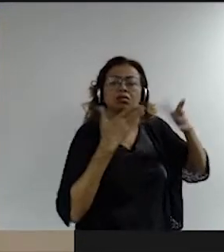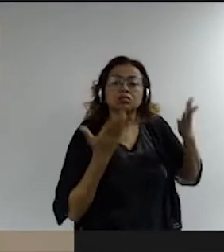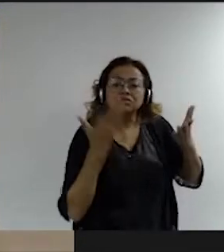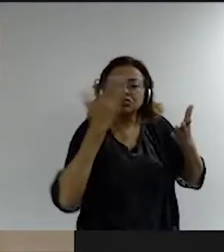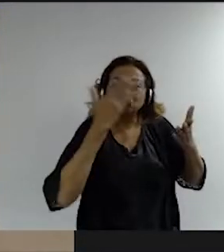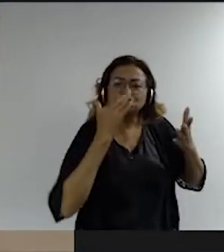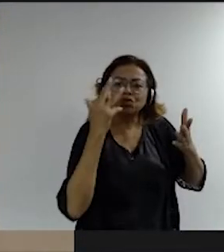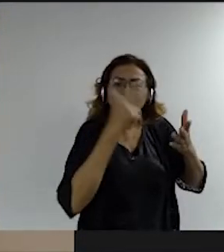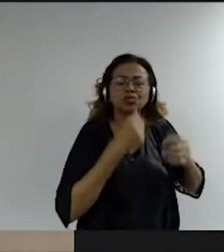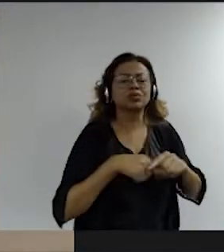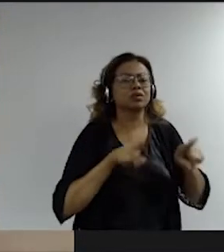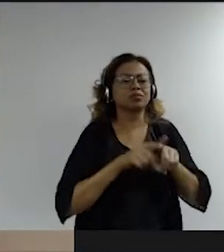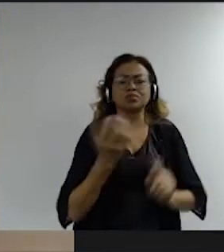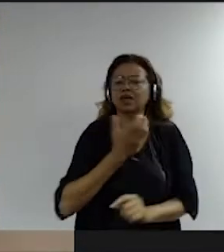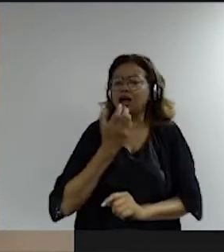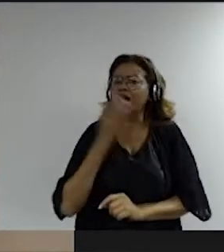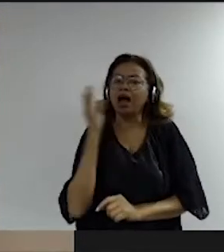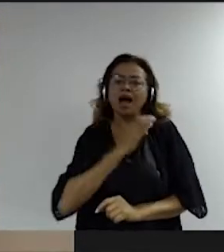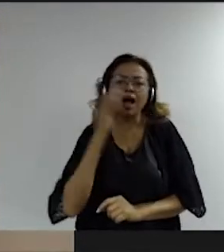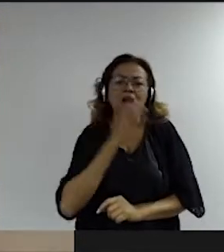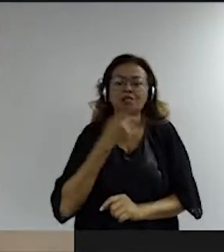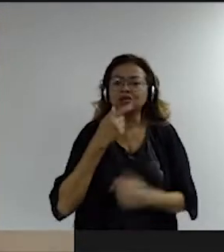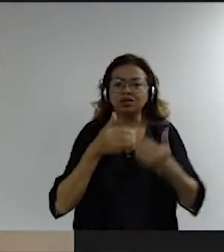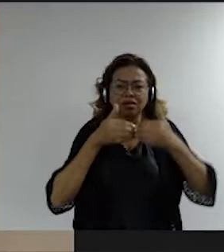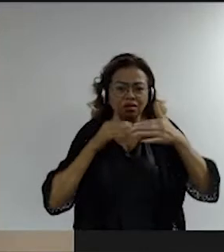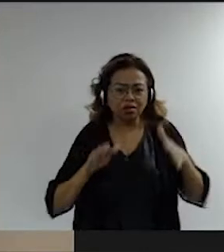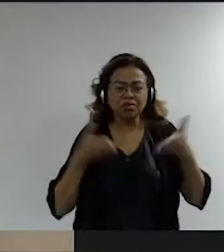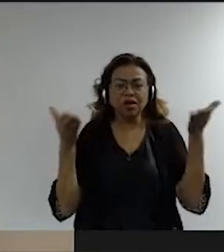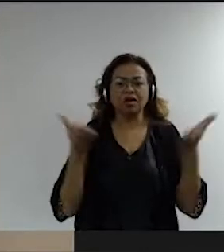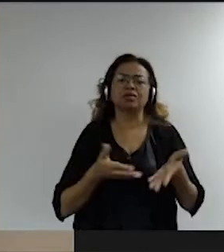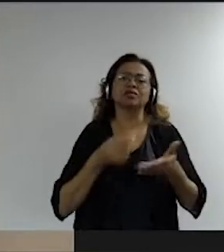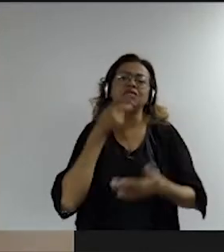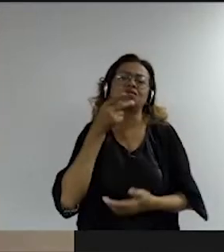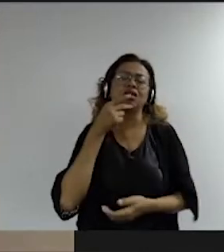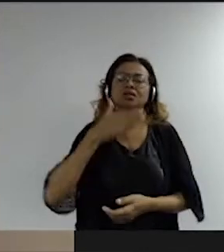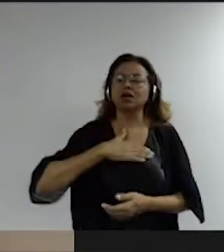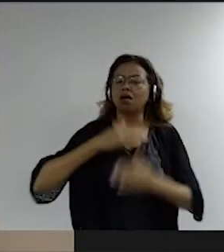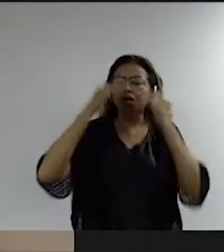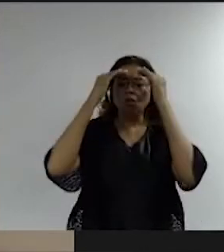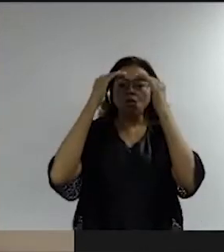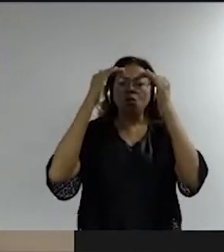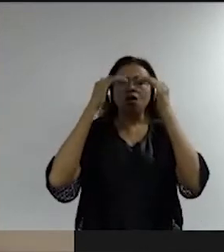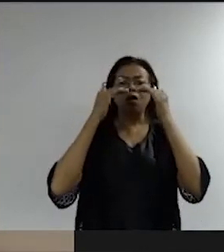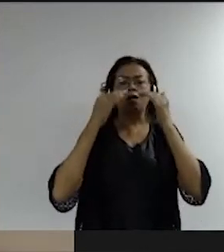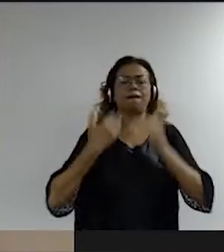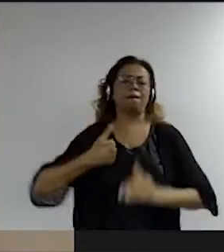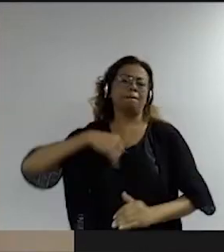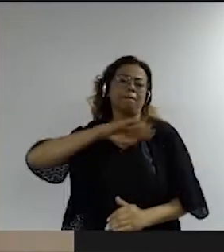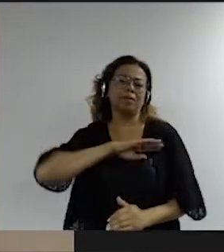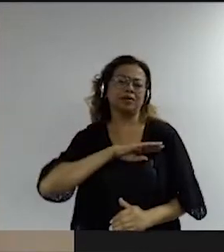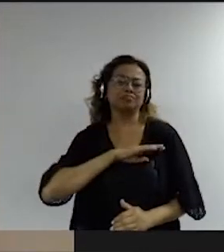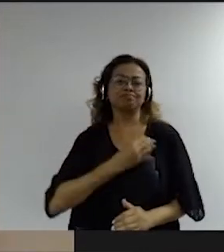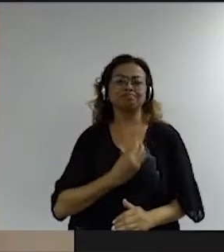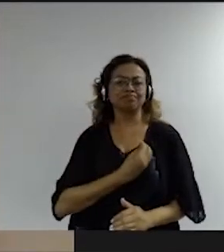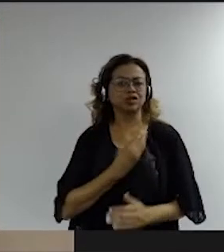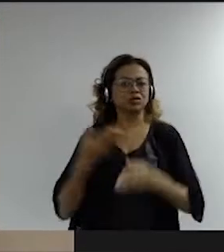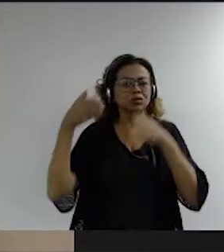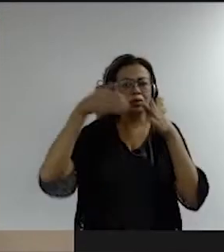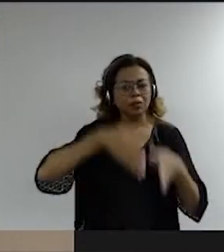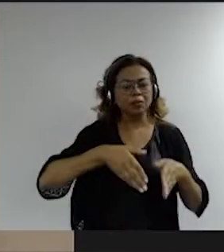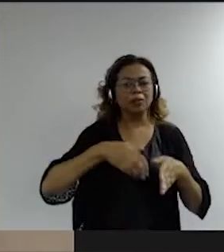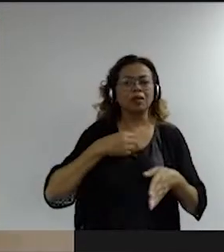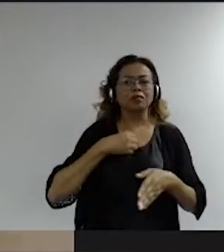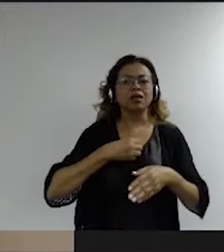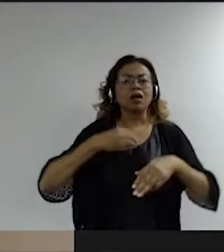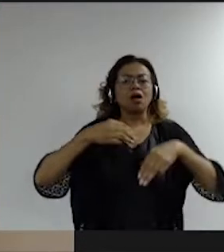Quero ser muito breve nessa abertura para dizer que é uma honra para nós a presença do ministro João Otávio de Noronha,